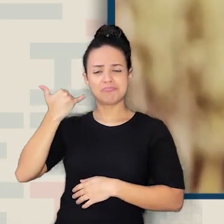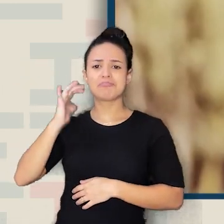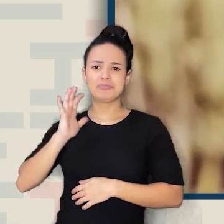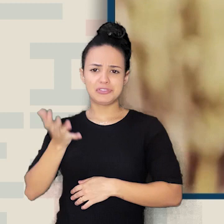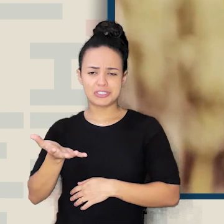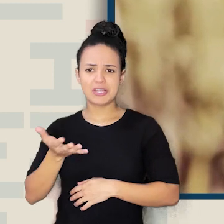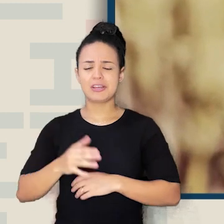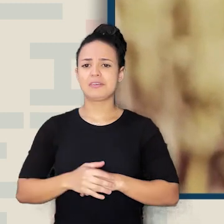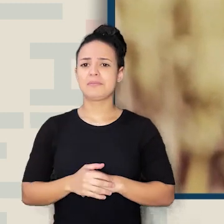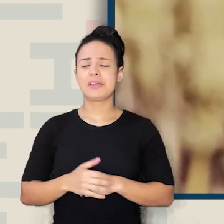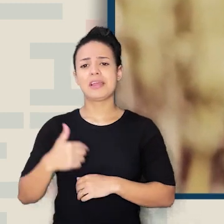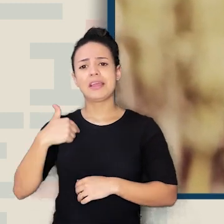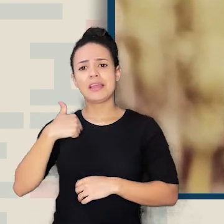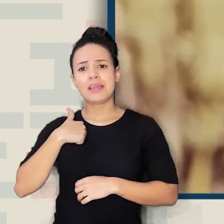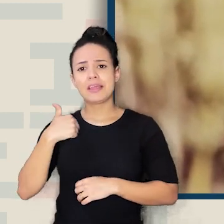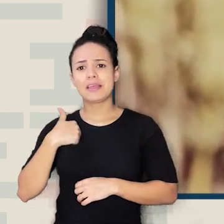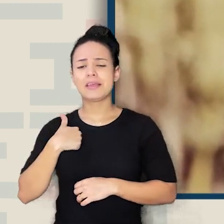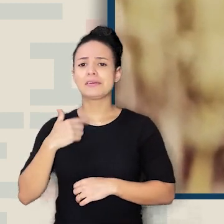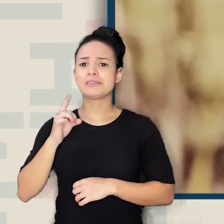vivia só quieto, sabe,